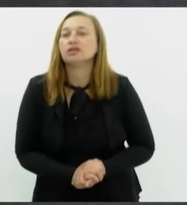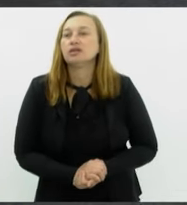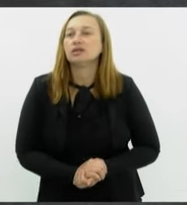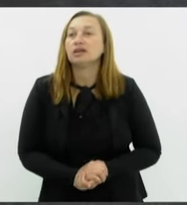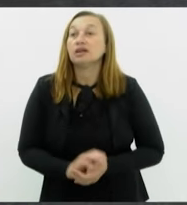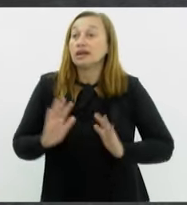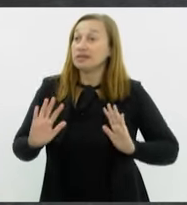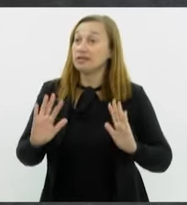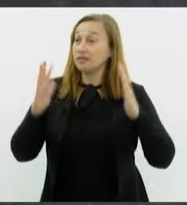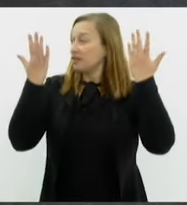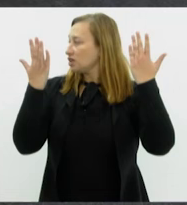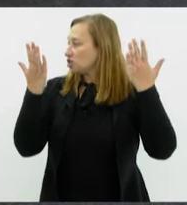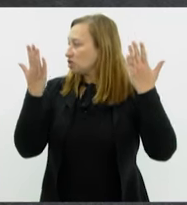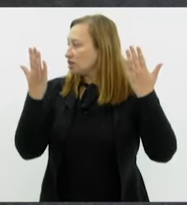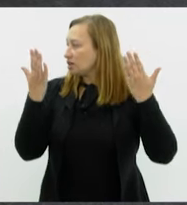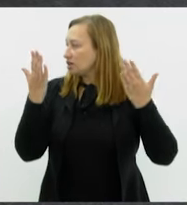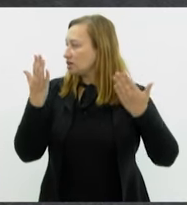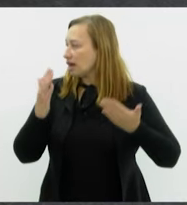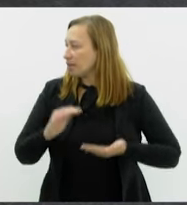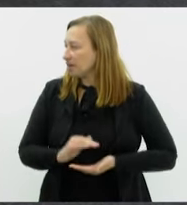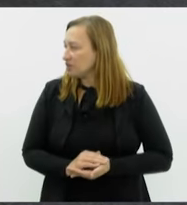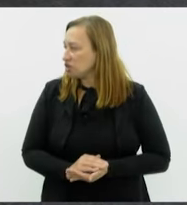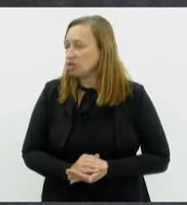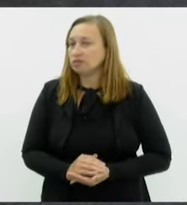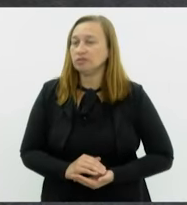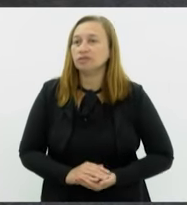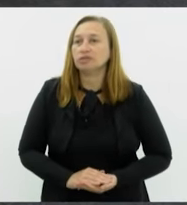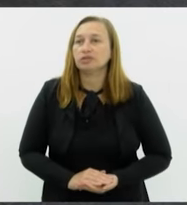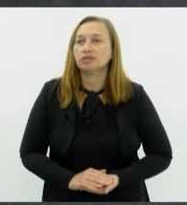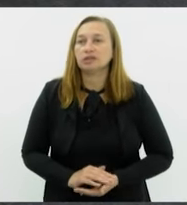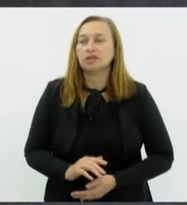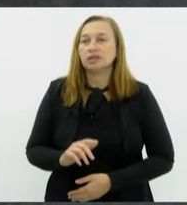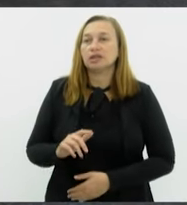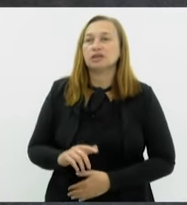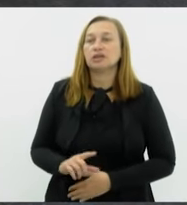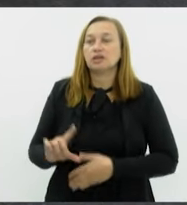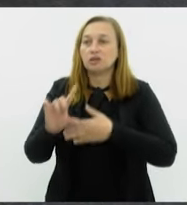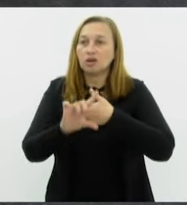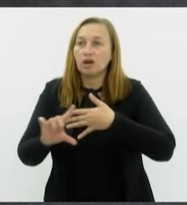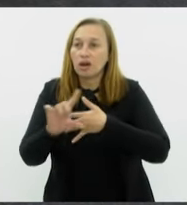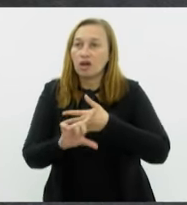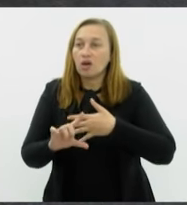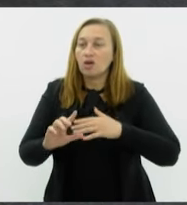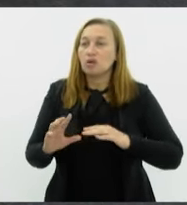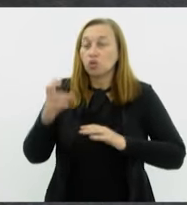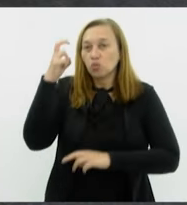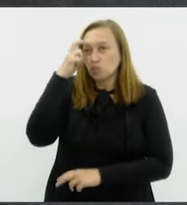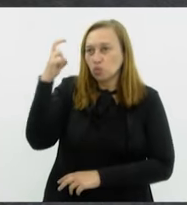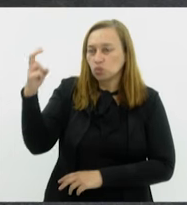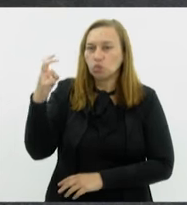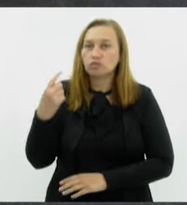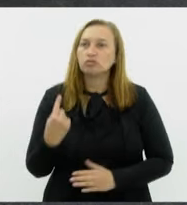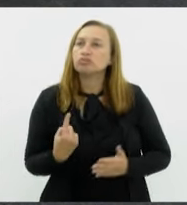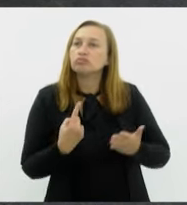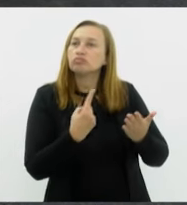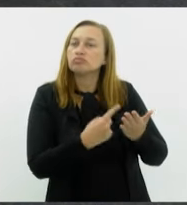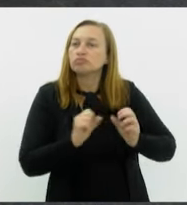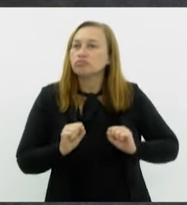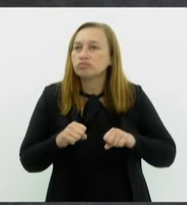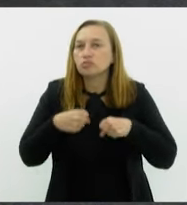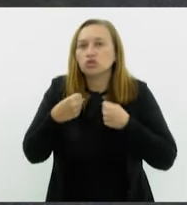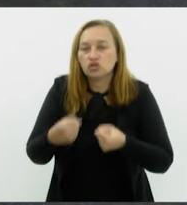Festa Literária e Cultura, FLIC. É um projeto cultural resultado de comprometimento e esforços